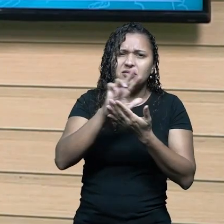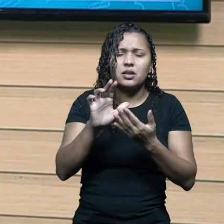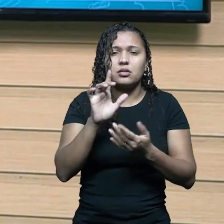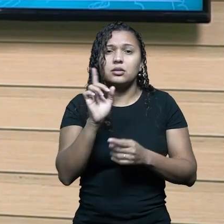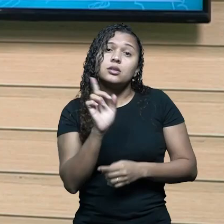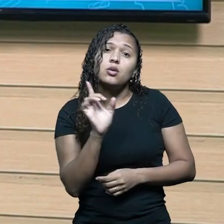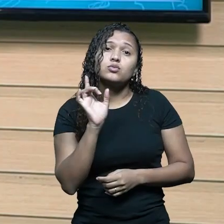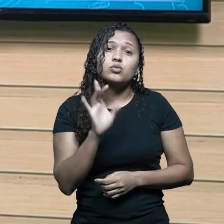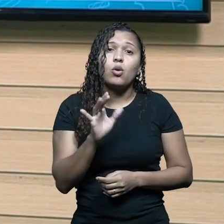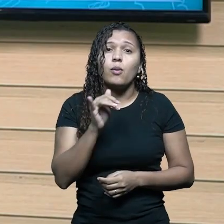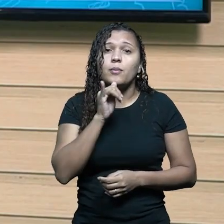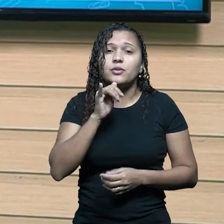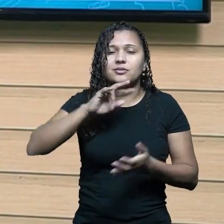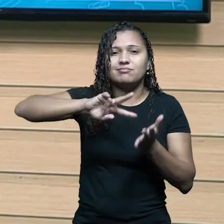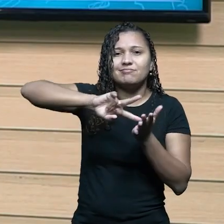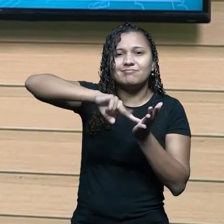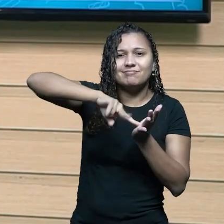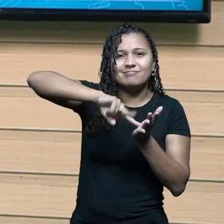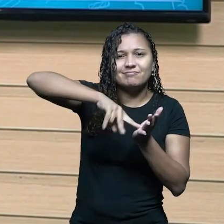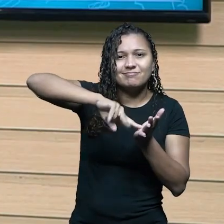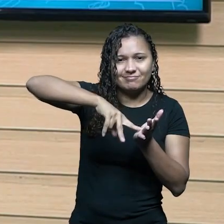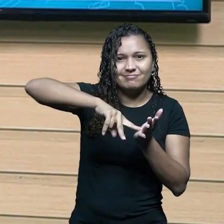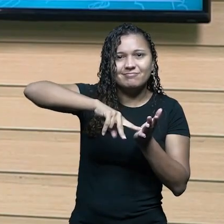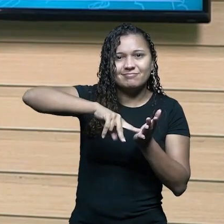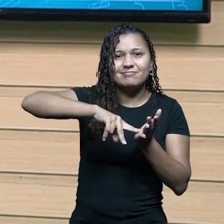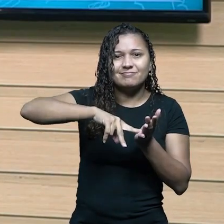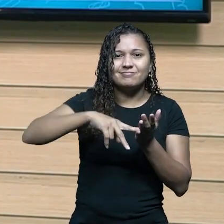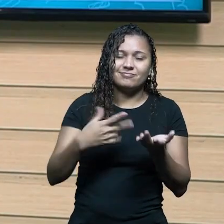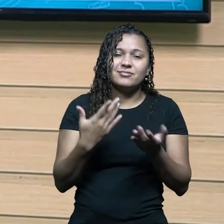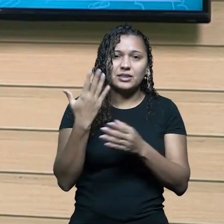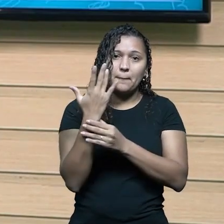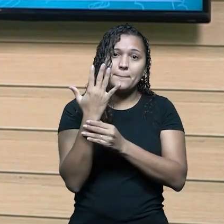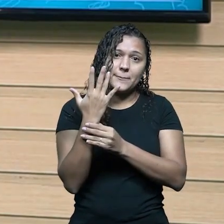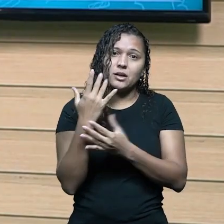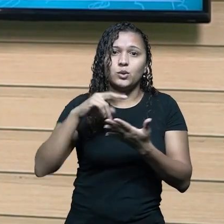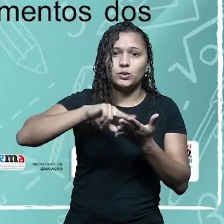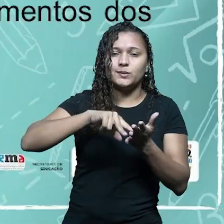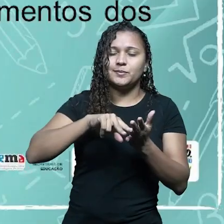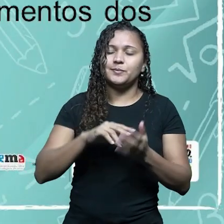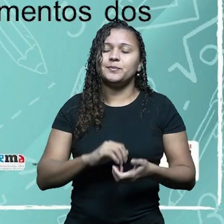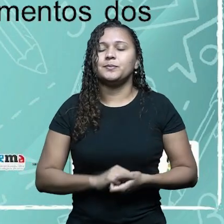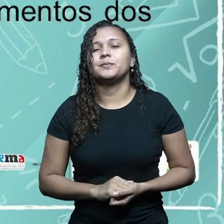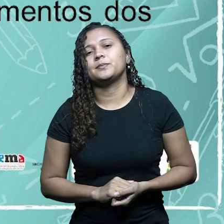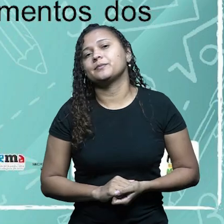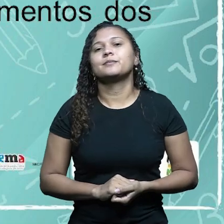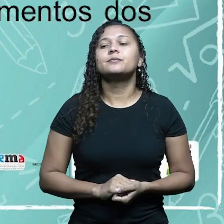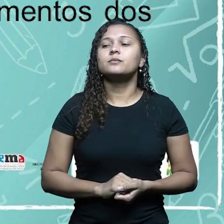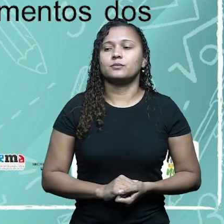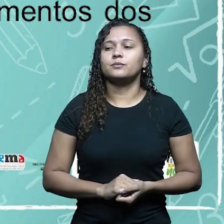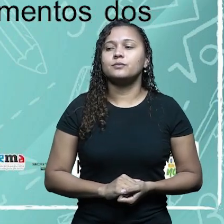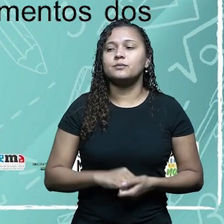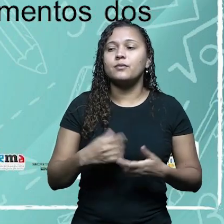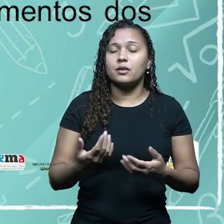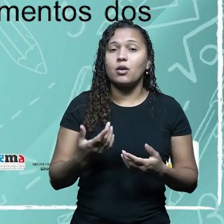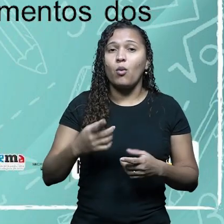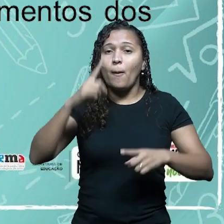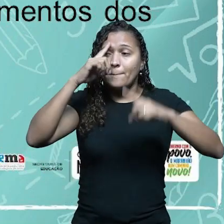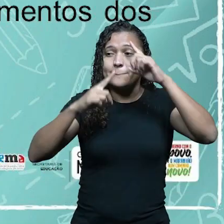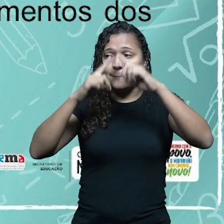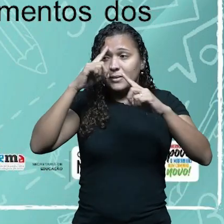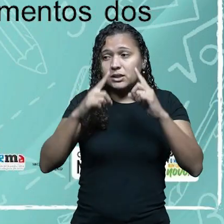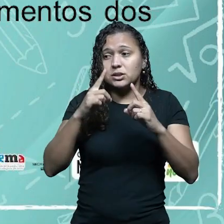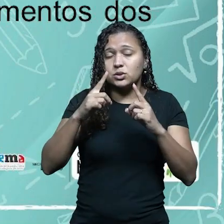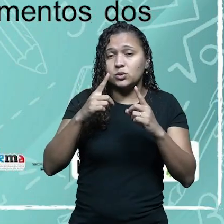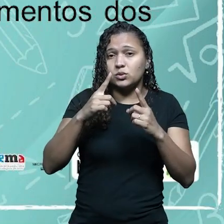formas, não apenas no compasso como a gente faz, tá, manualmente. Comandos para a geração de